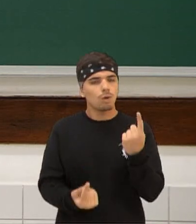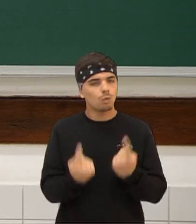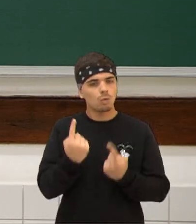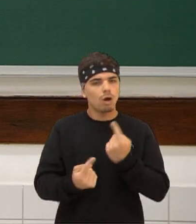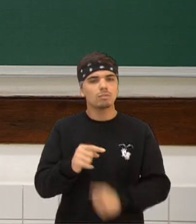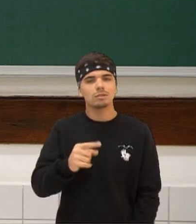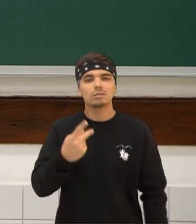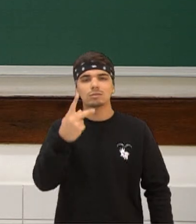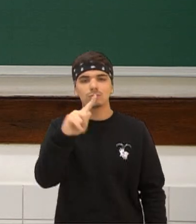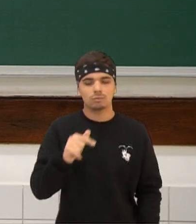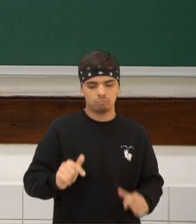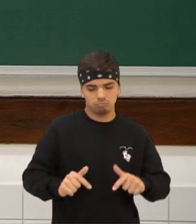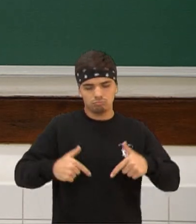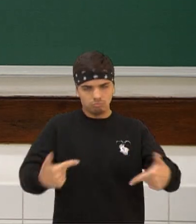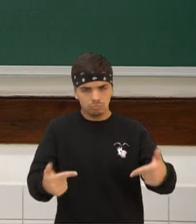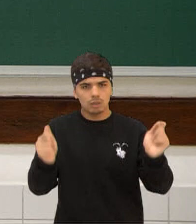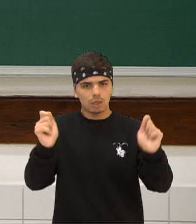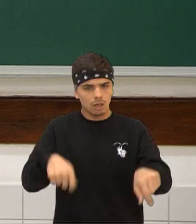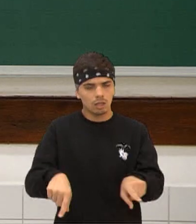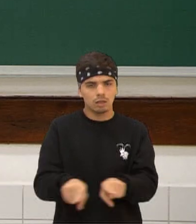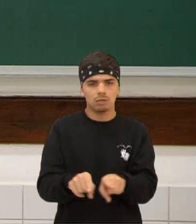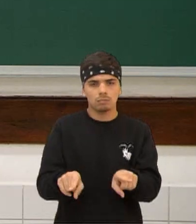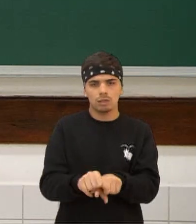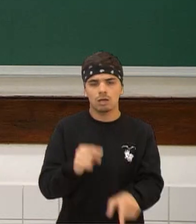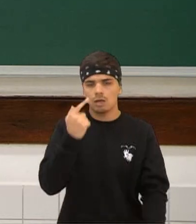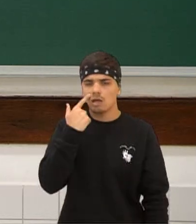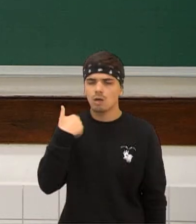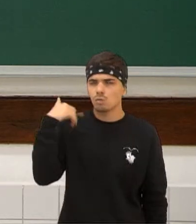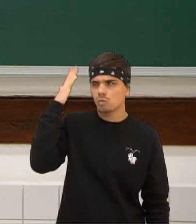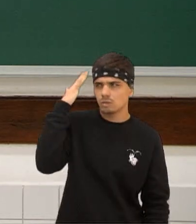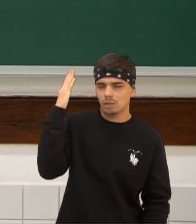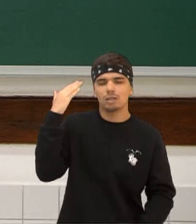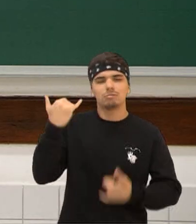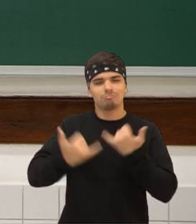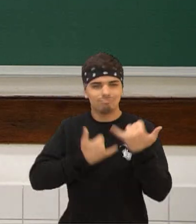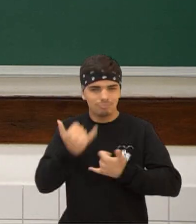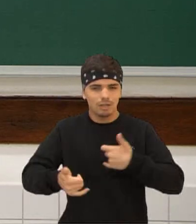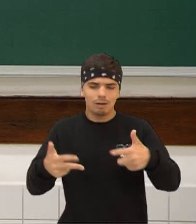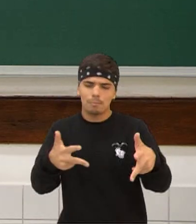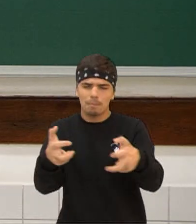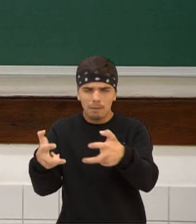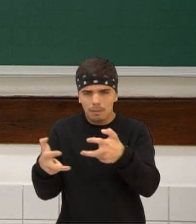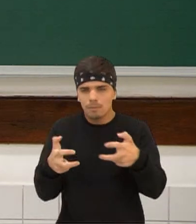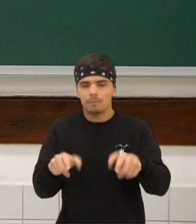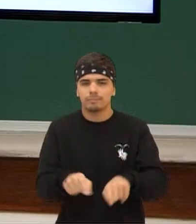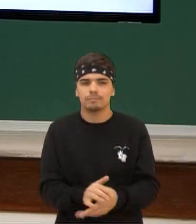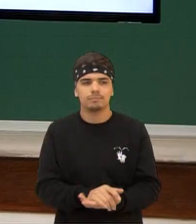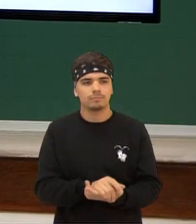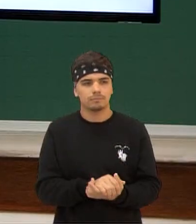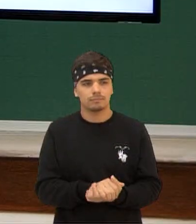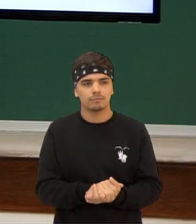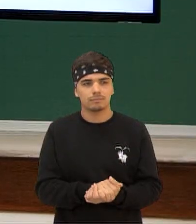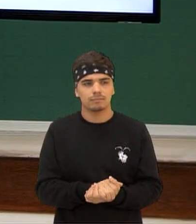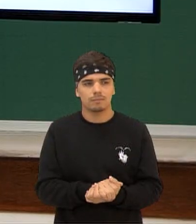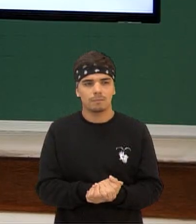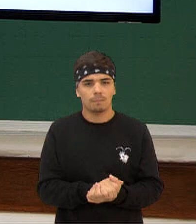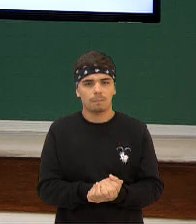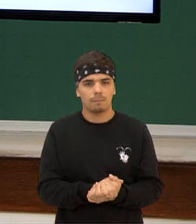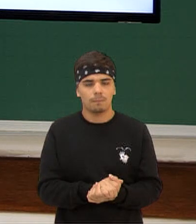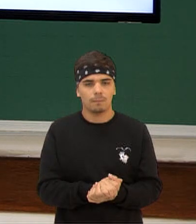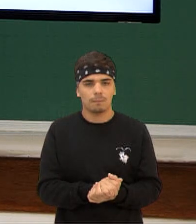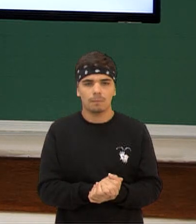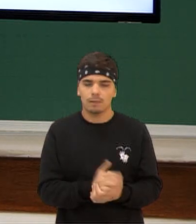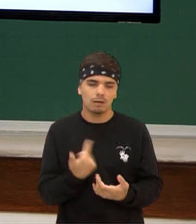Quais são as suas habilidades ai can play video game Tem certeza quem sabe fazer isso ai can